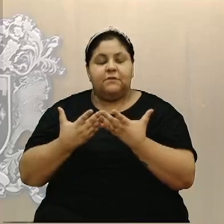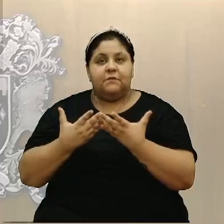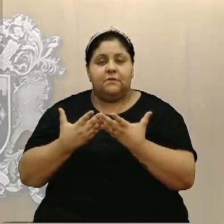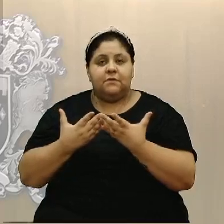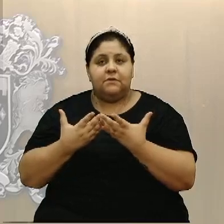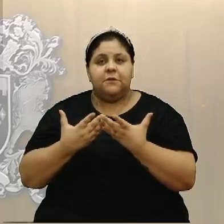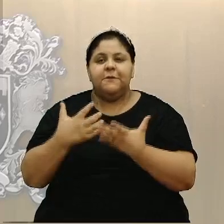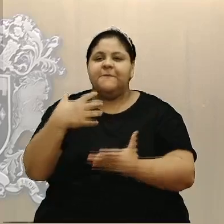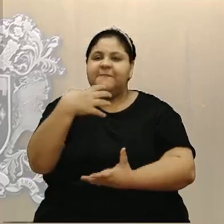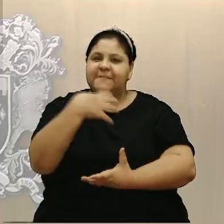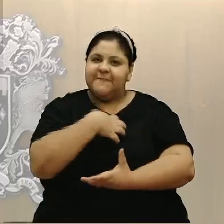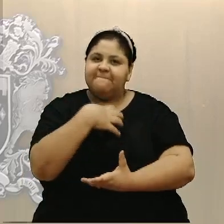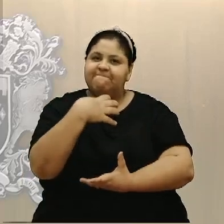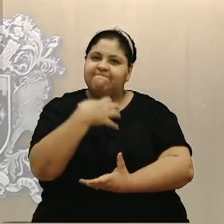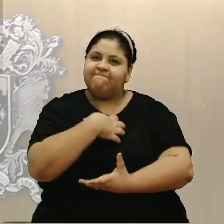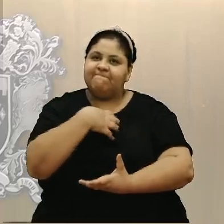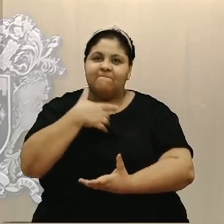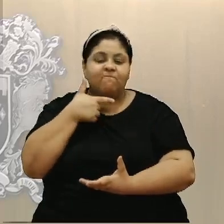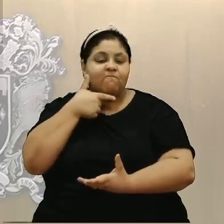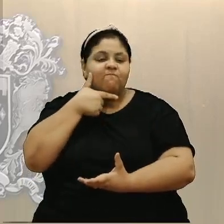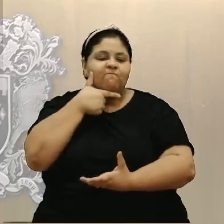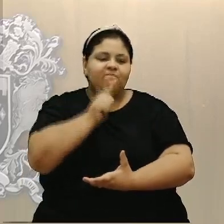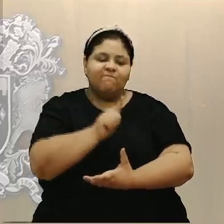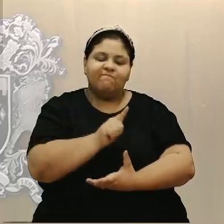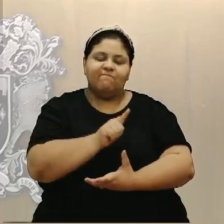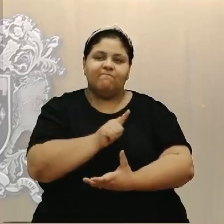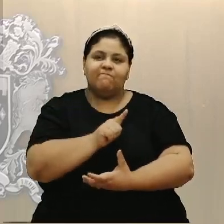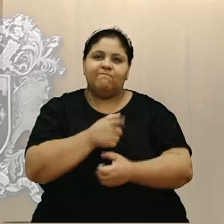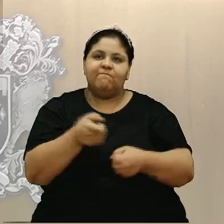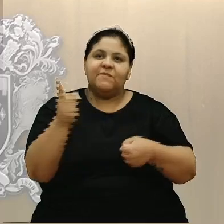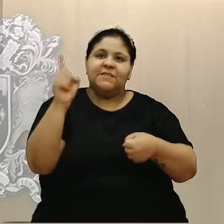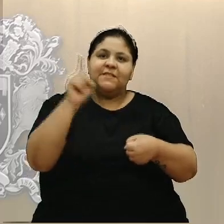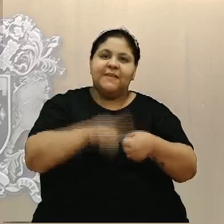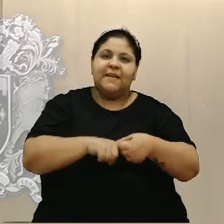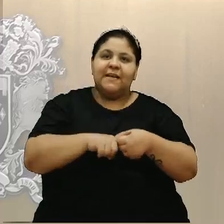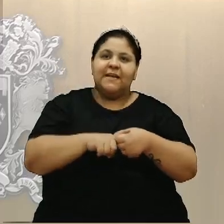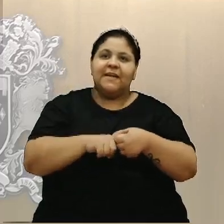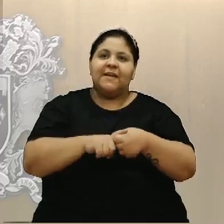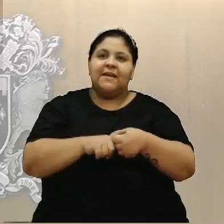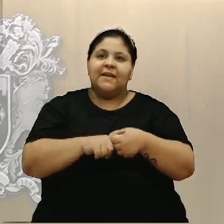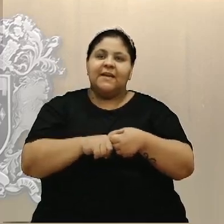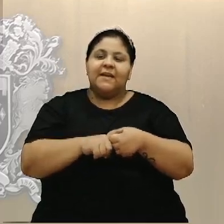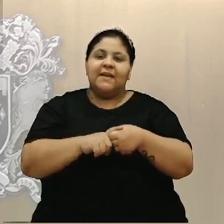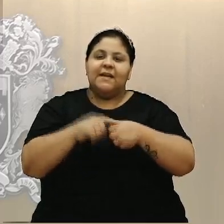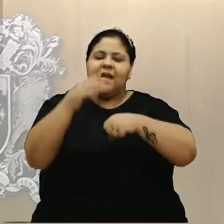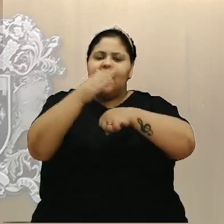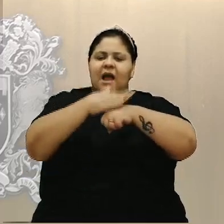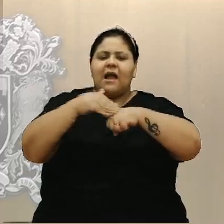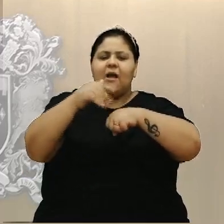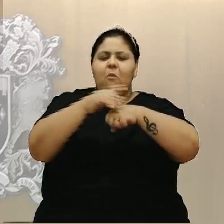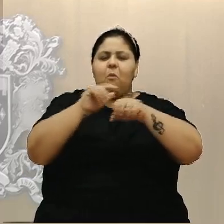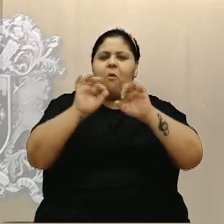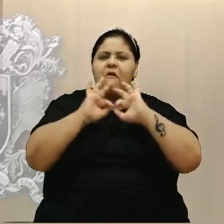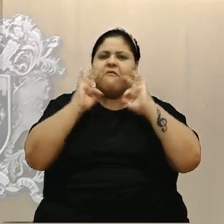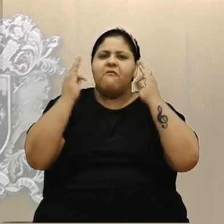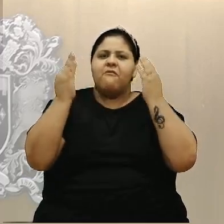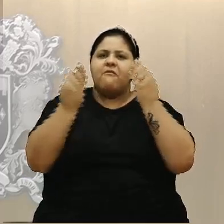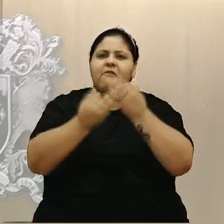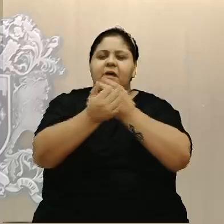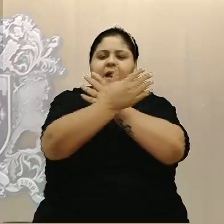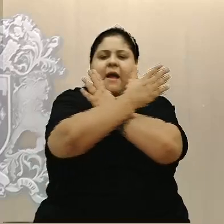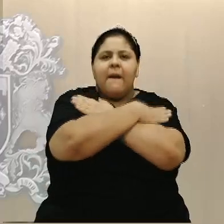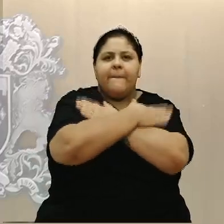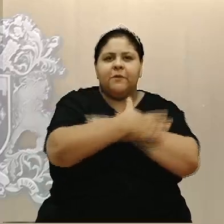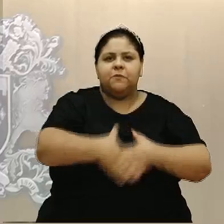desta forma que ele ganhou de volta a multidão, afagou a família, abraçou os filhos